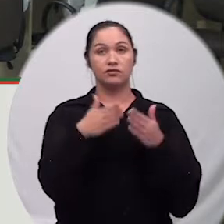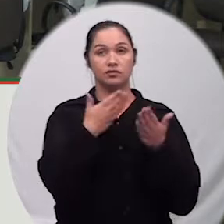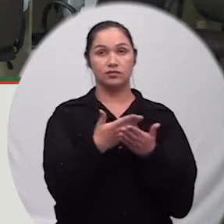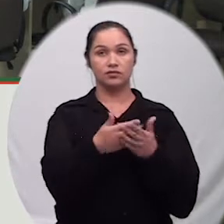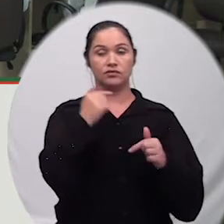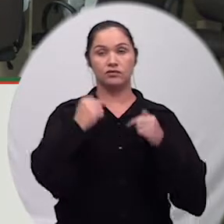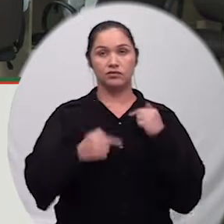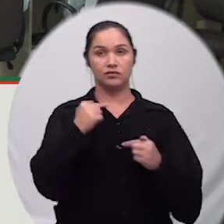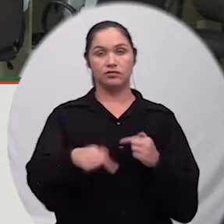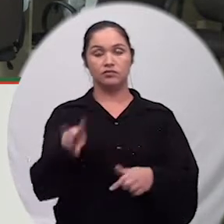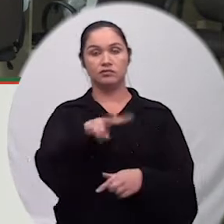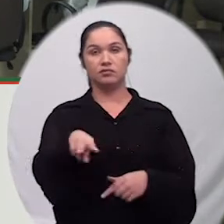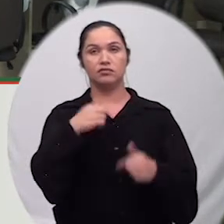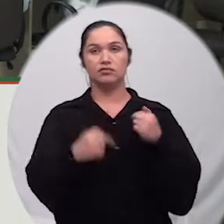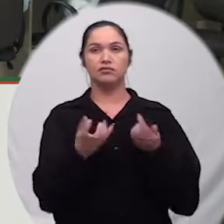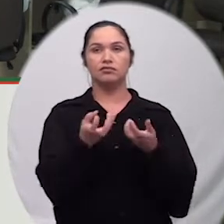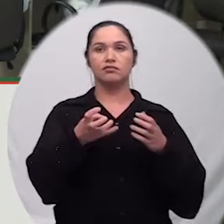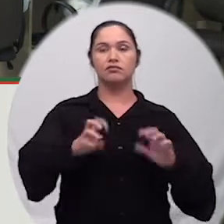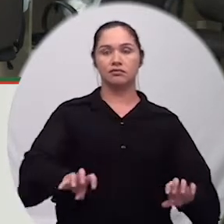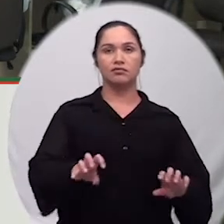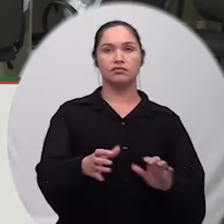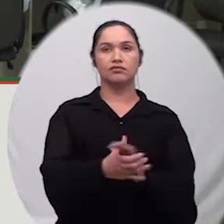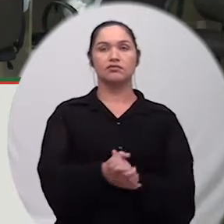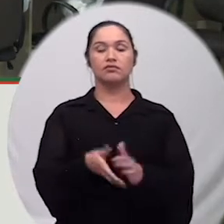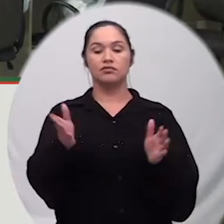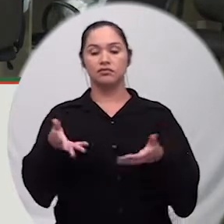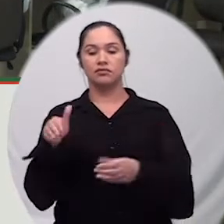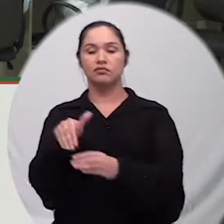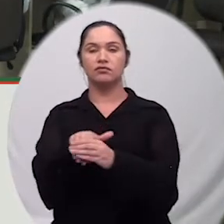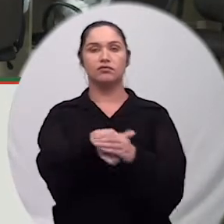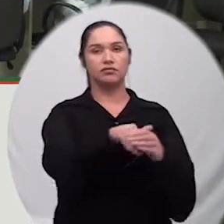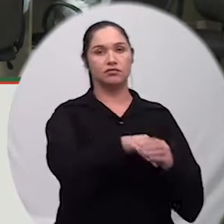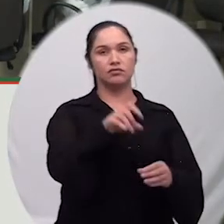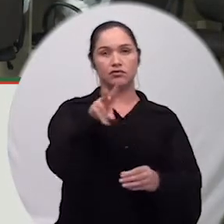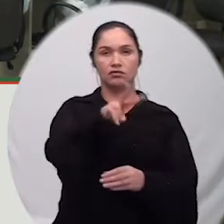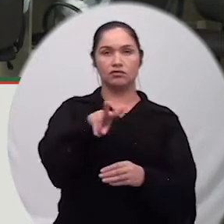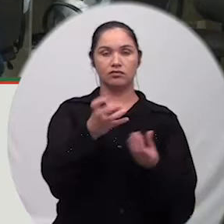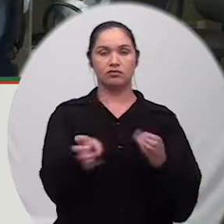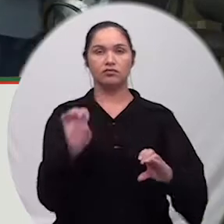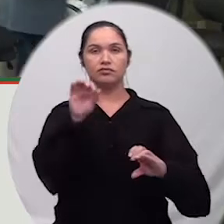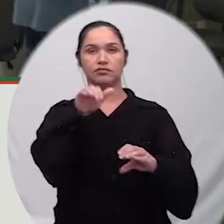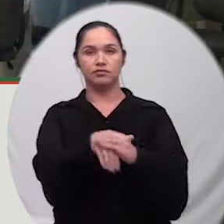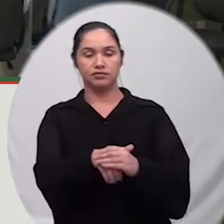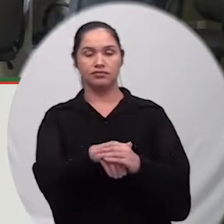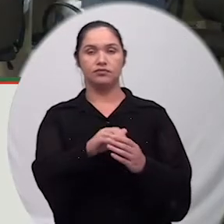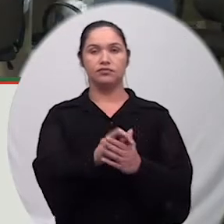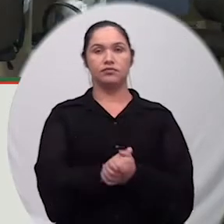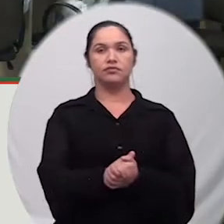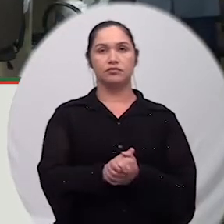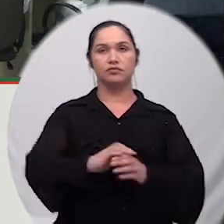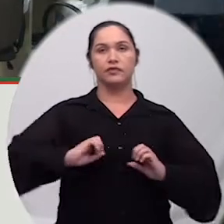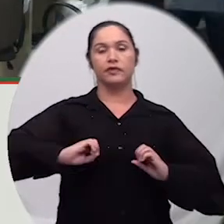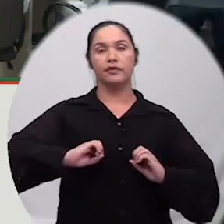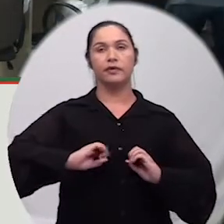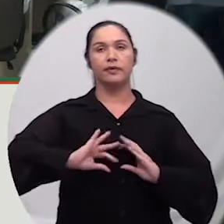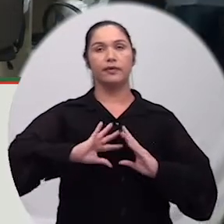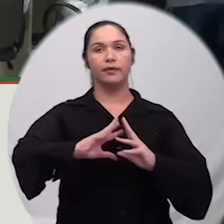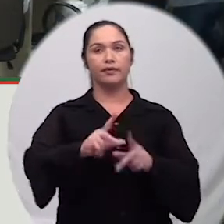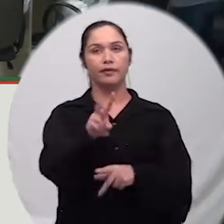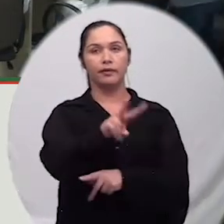discussão. Não havendo quem queira discutir, está em votação. Os contrários se manifestam e favoráveis permaneçam como